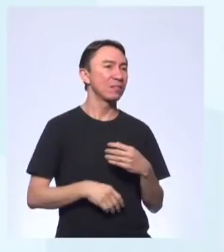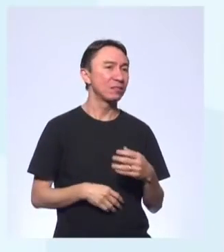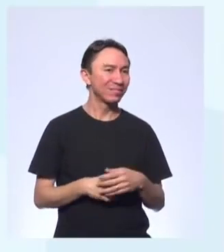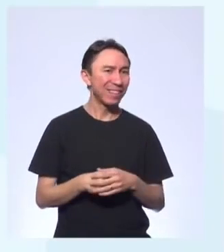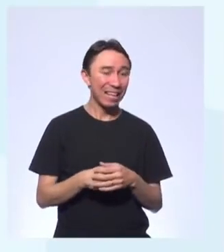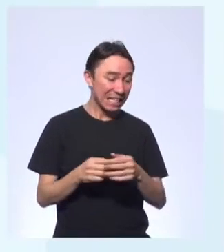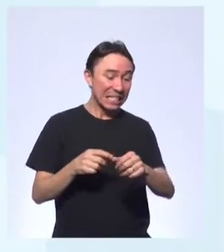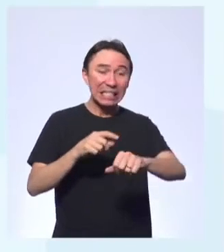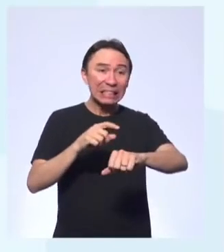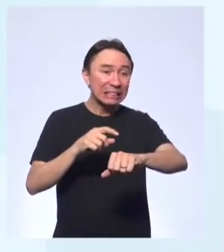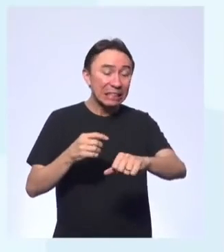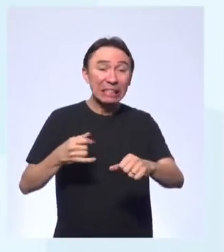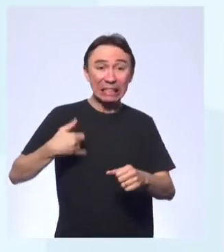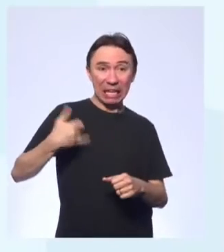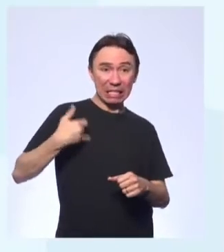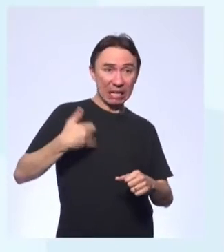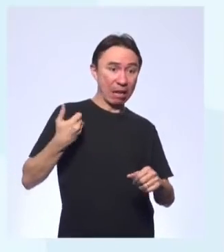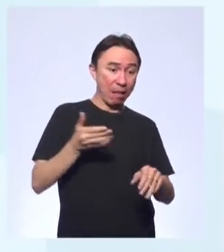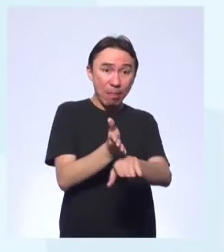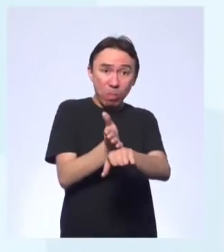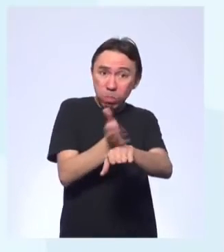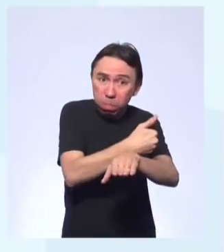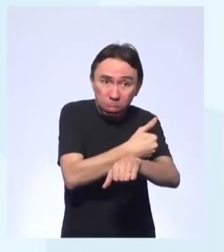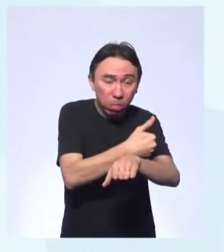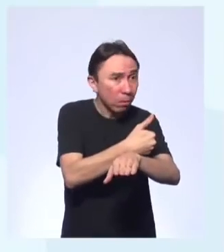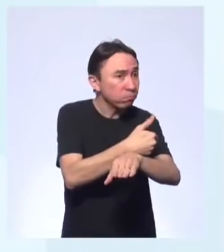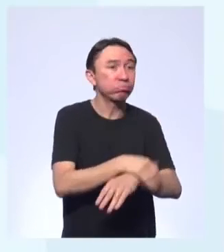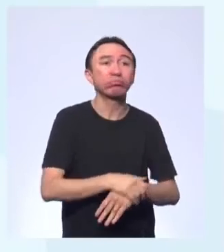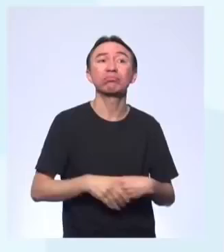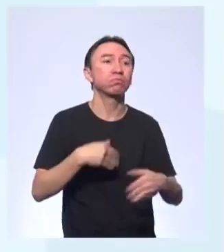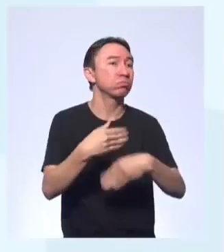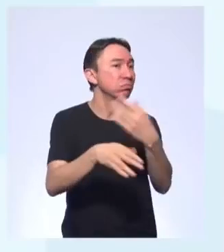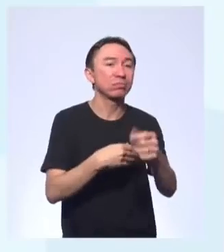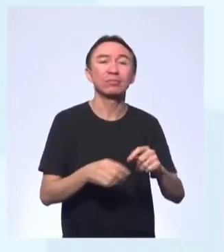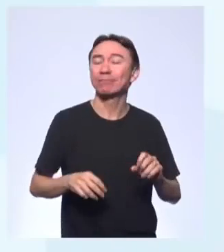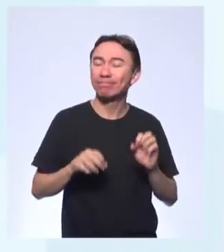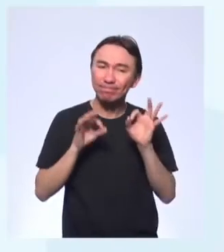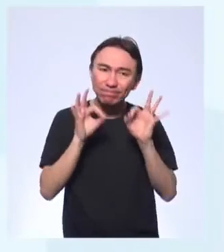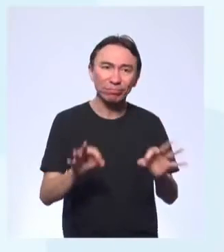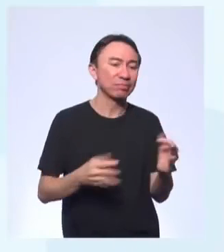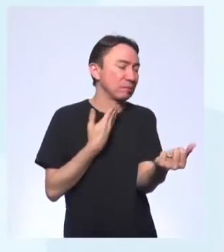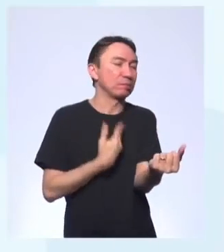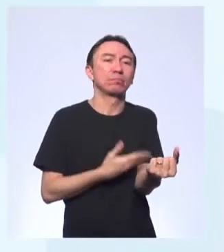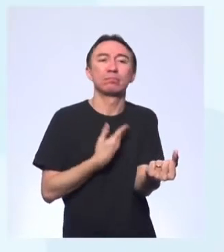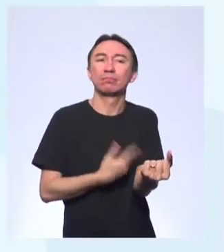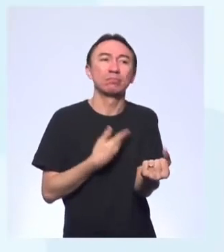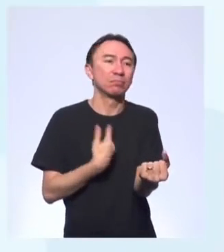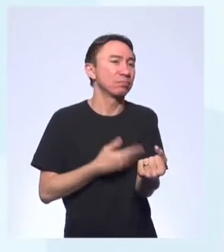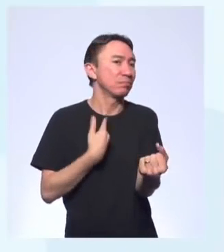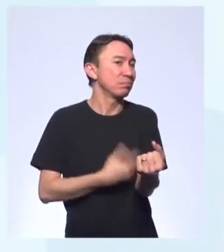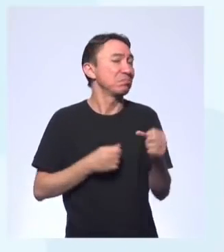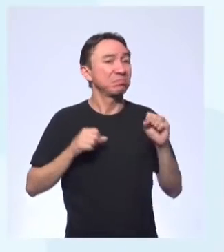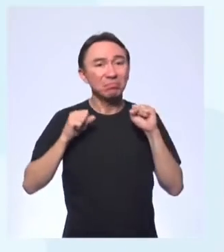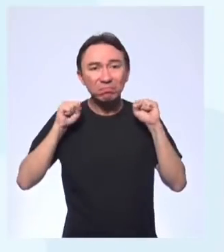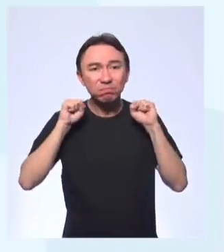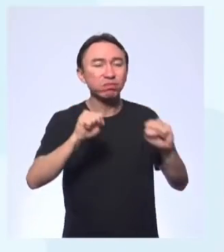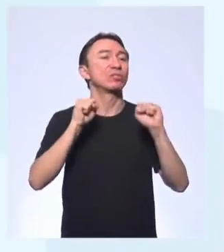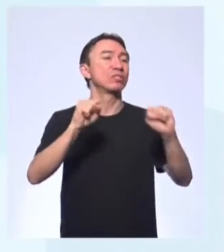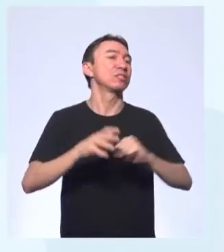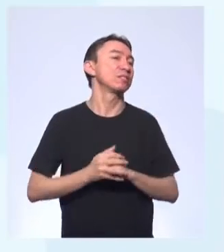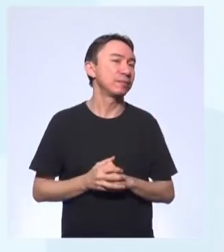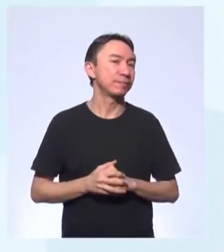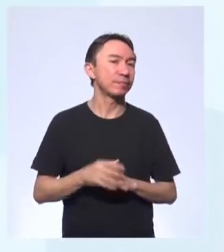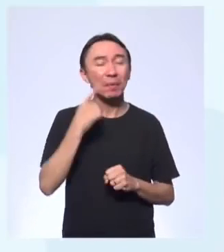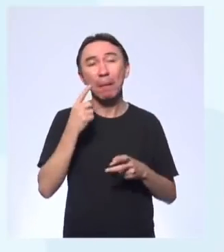dependente, né, tenha maior chance de ter dependência química relacionada a isso. Tá? E a gente percebe que a principal causa